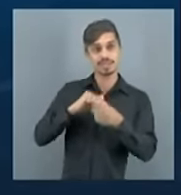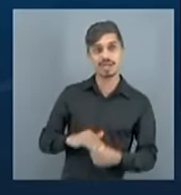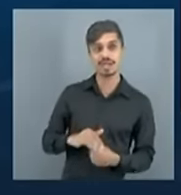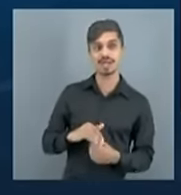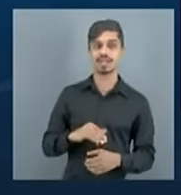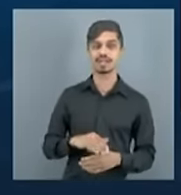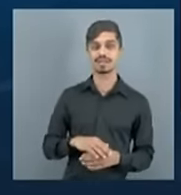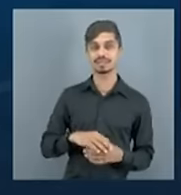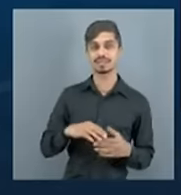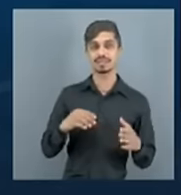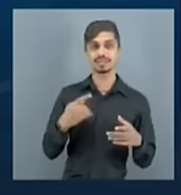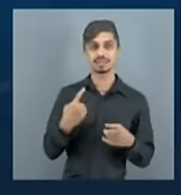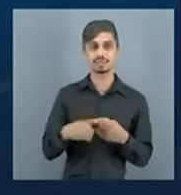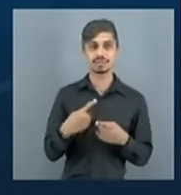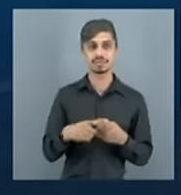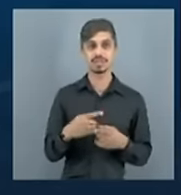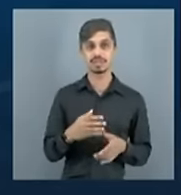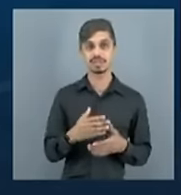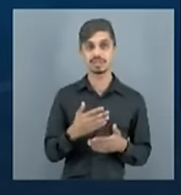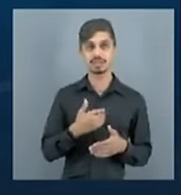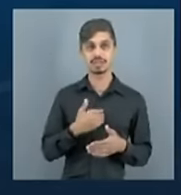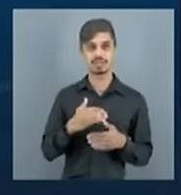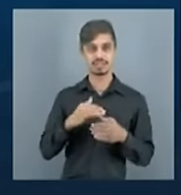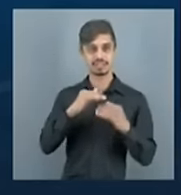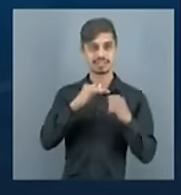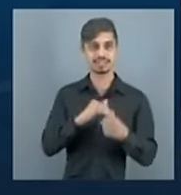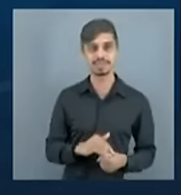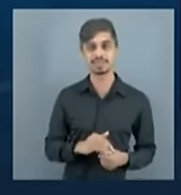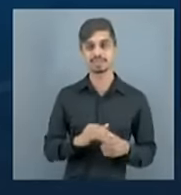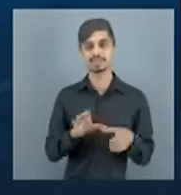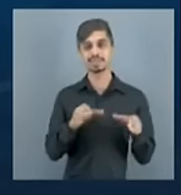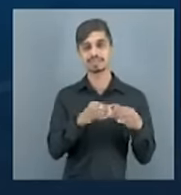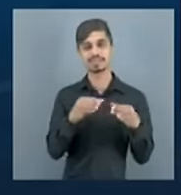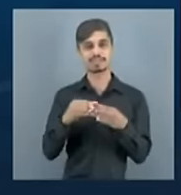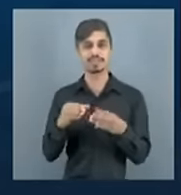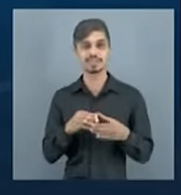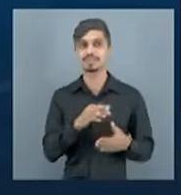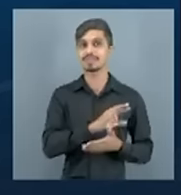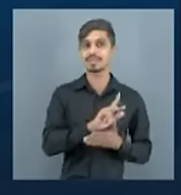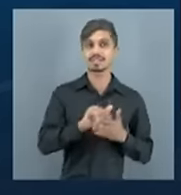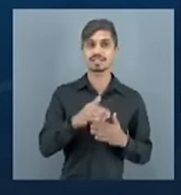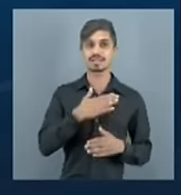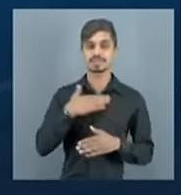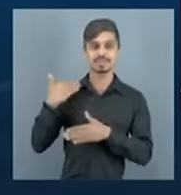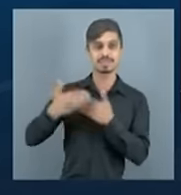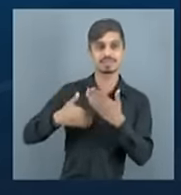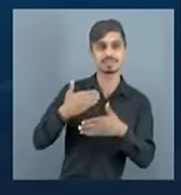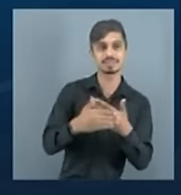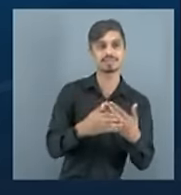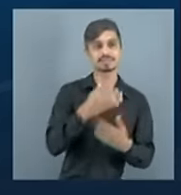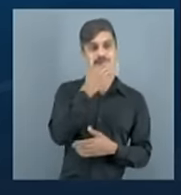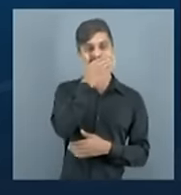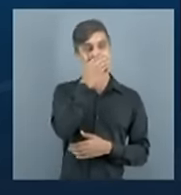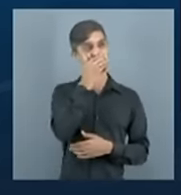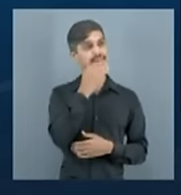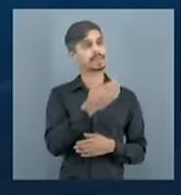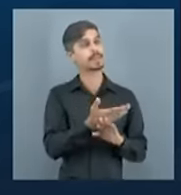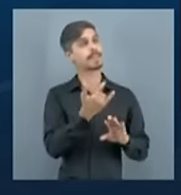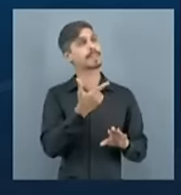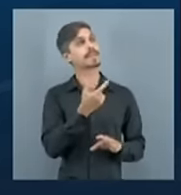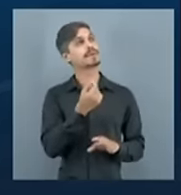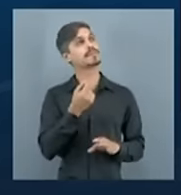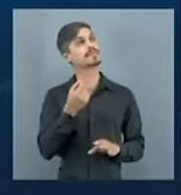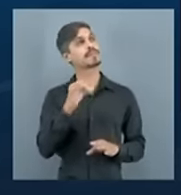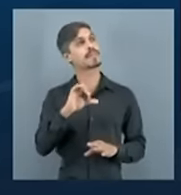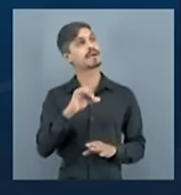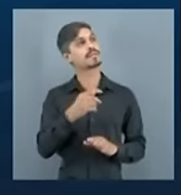eu tenho 42 clubes que eu rebaixei durante essa minha trajetória em... Desde 2009, isso, no